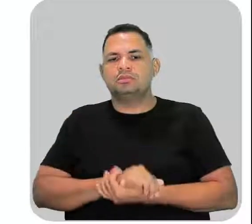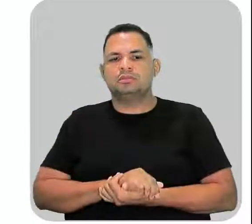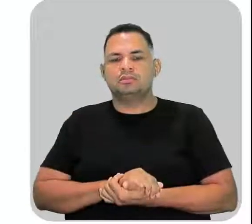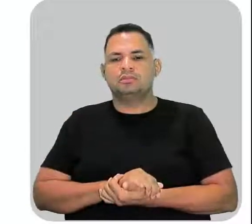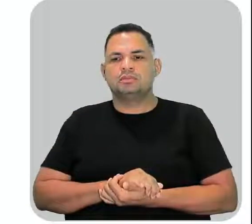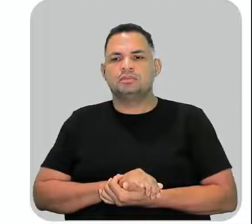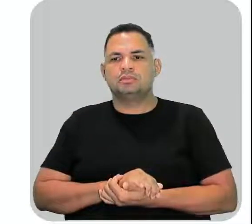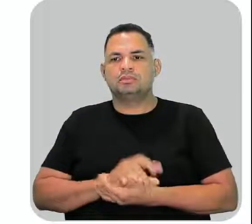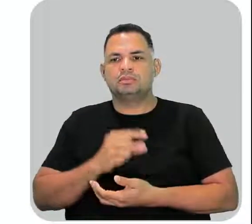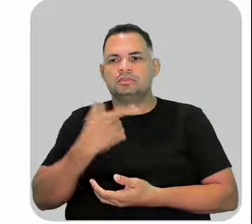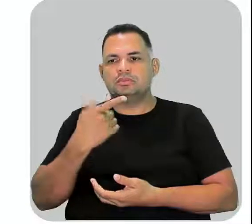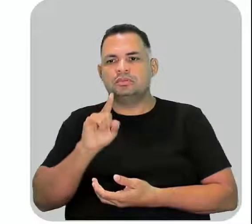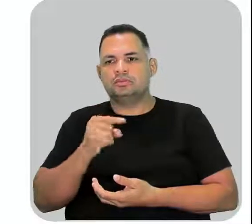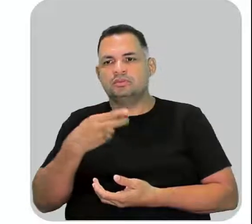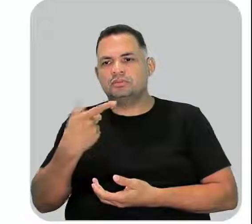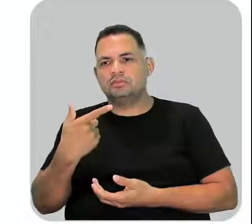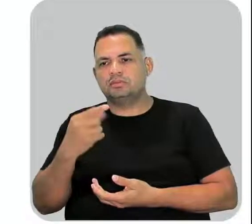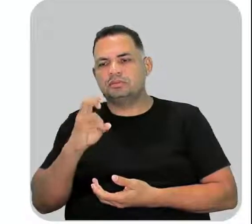composto,